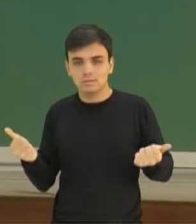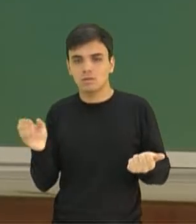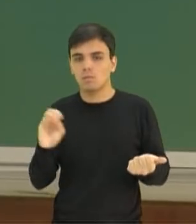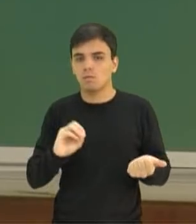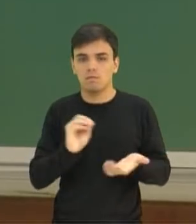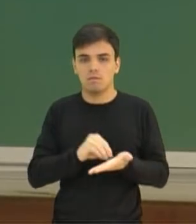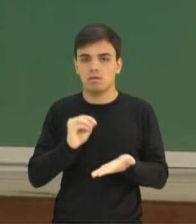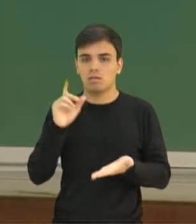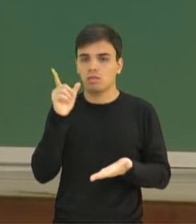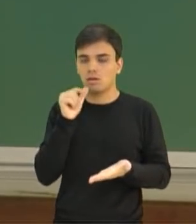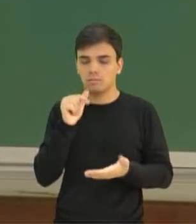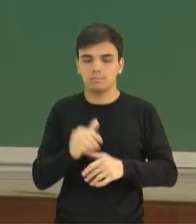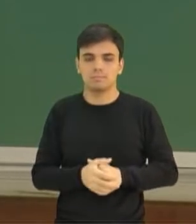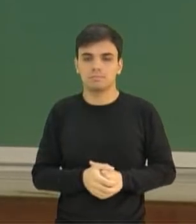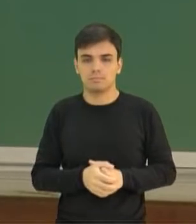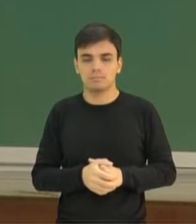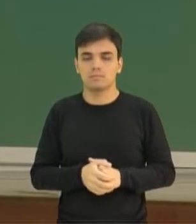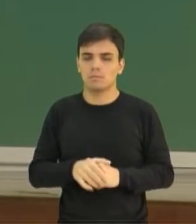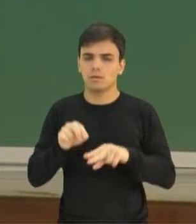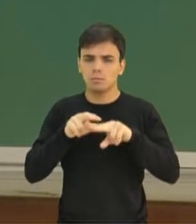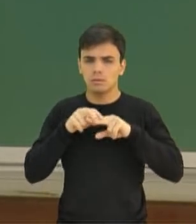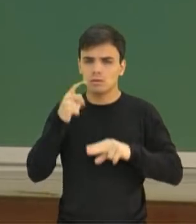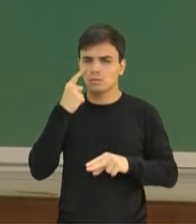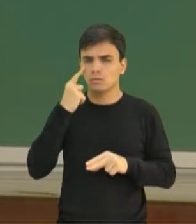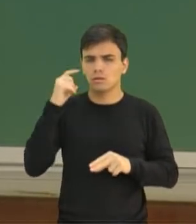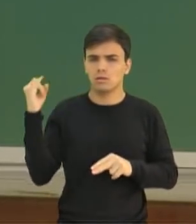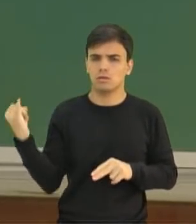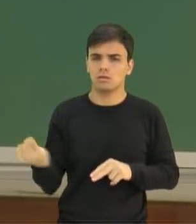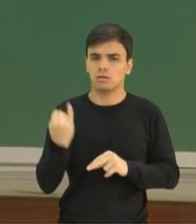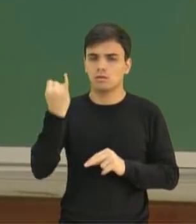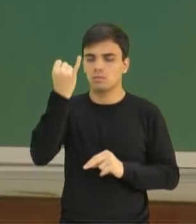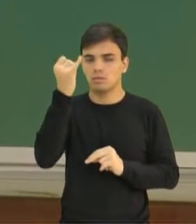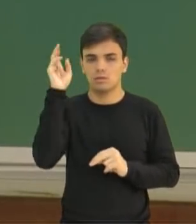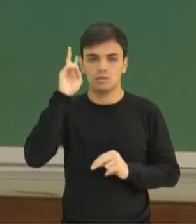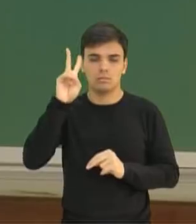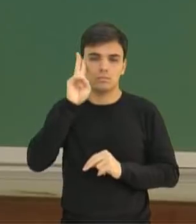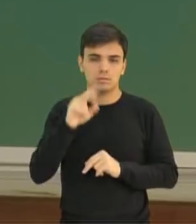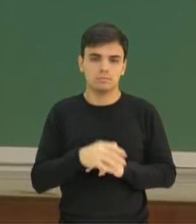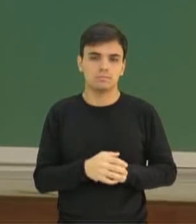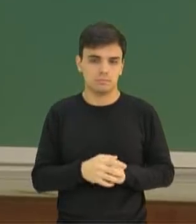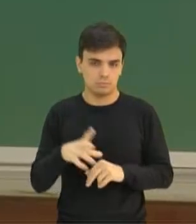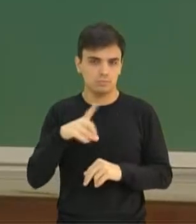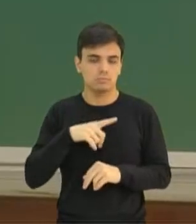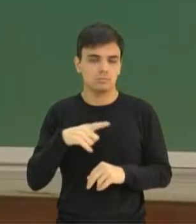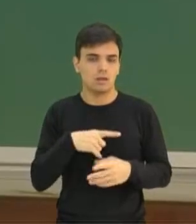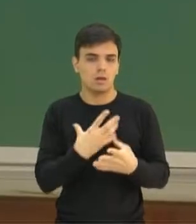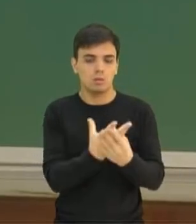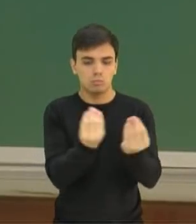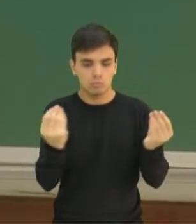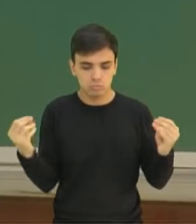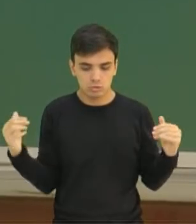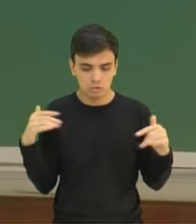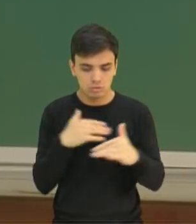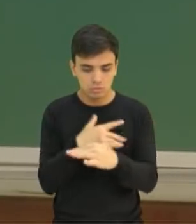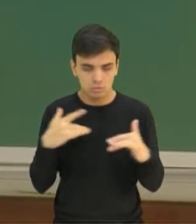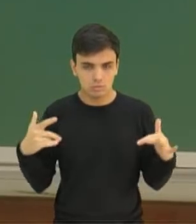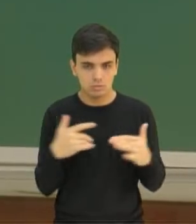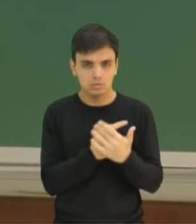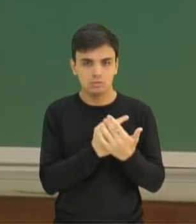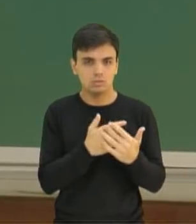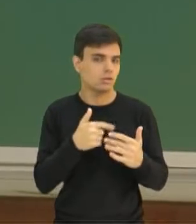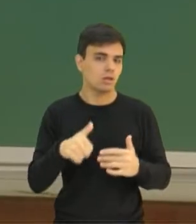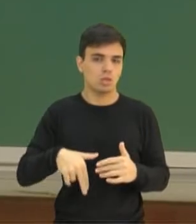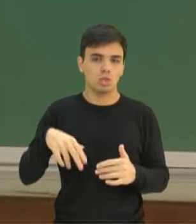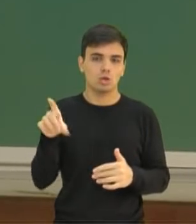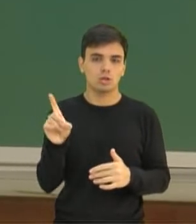bem importante a gente relembrar por que aconteceram fluxos migratórios muito significativos do Nordeste para outras regiões do